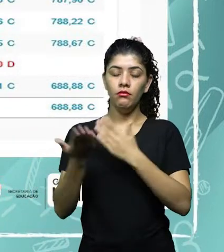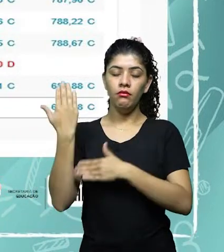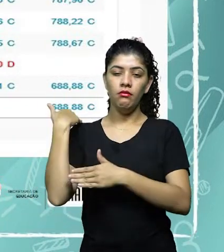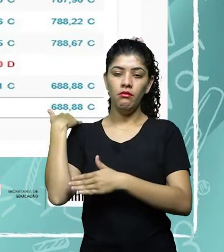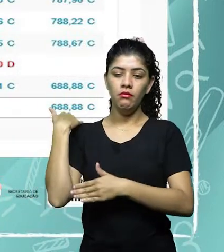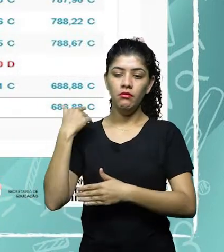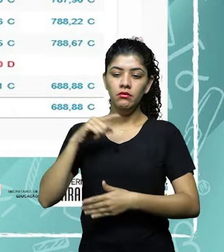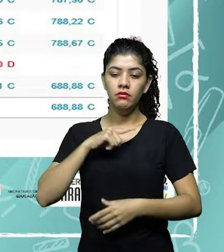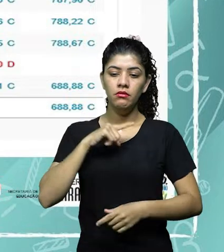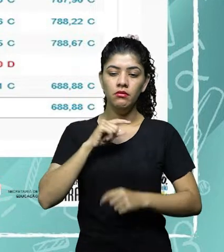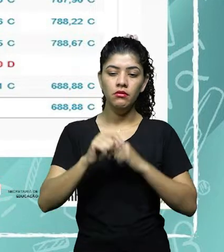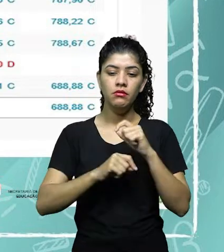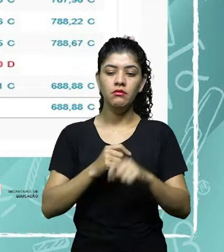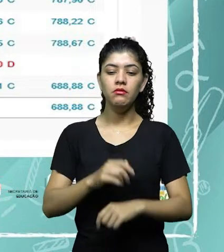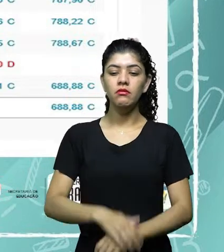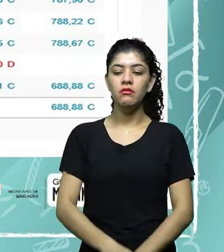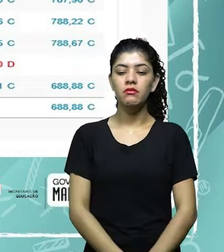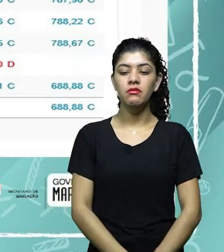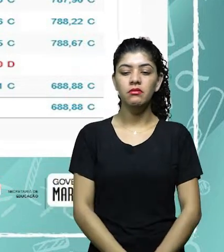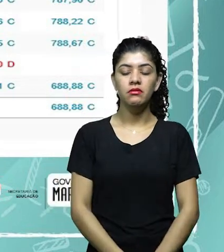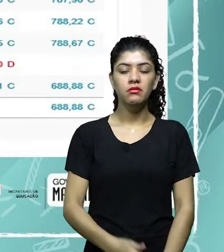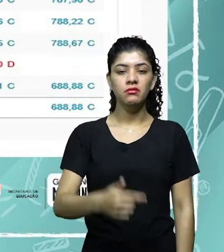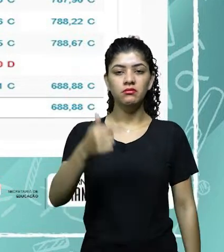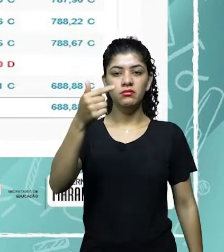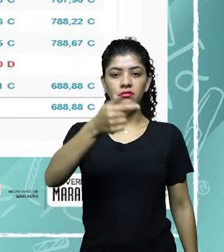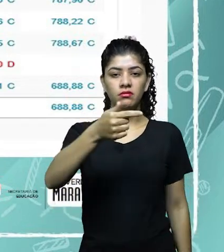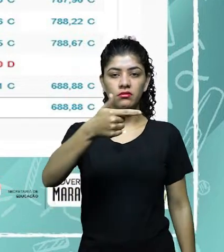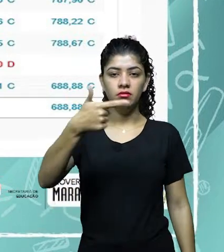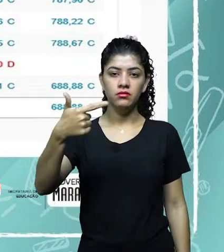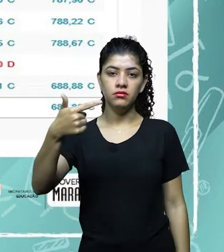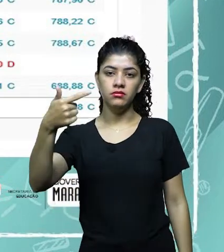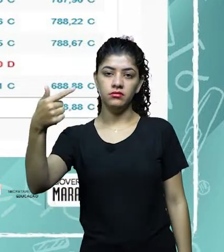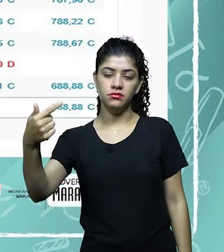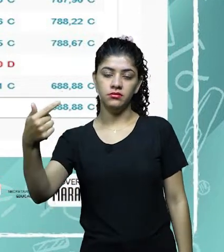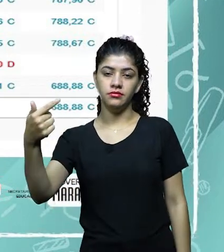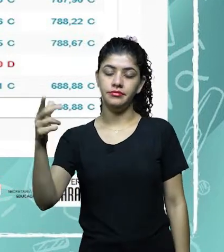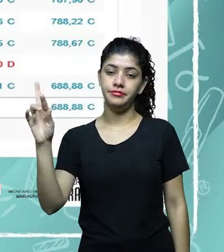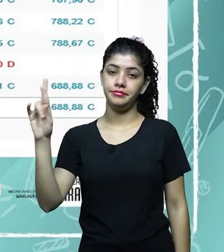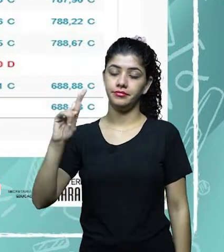com o saldo anterior, você vai ter o saldo atualizado, R$